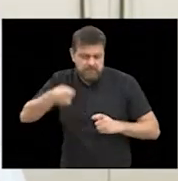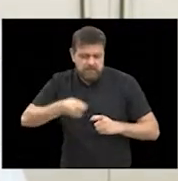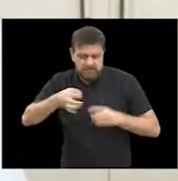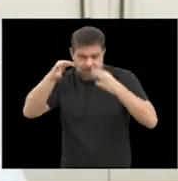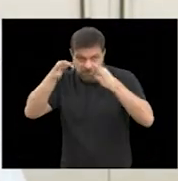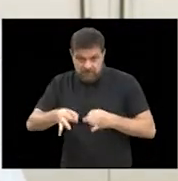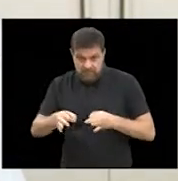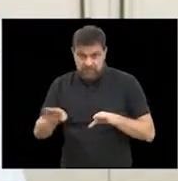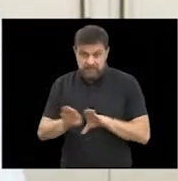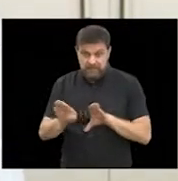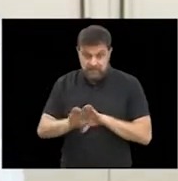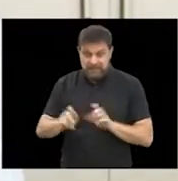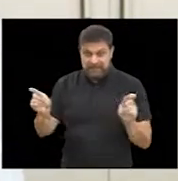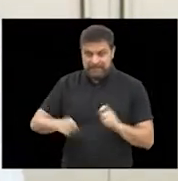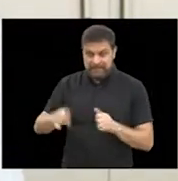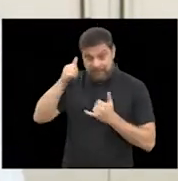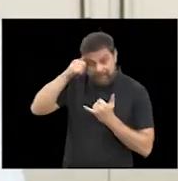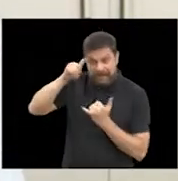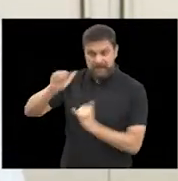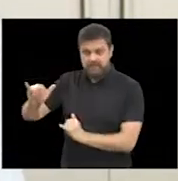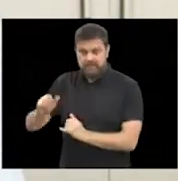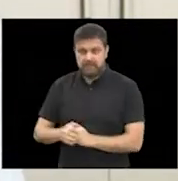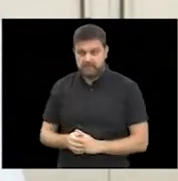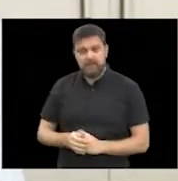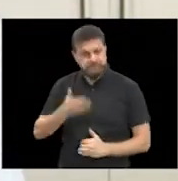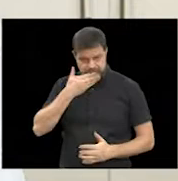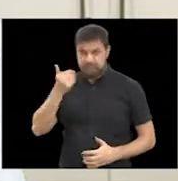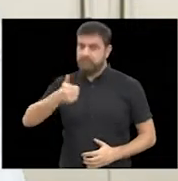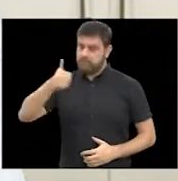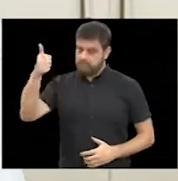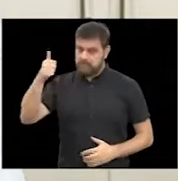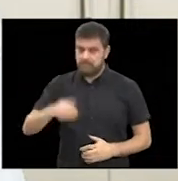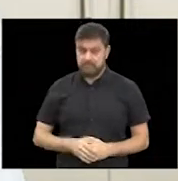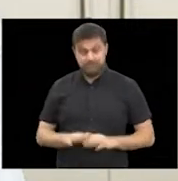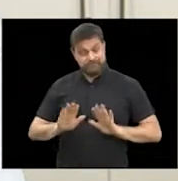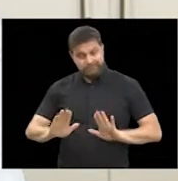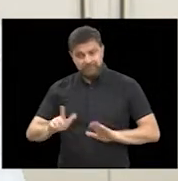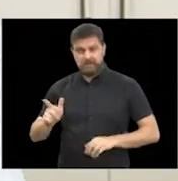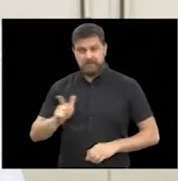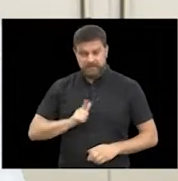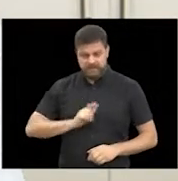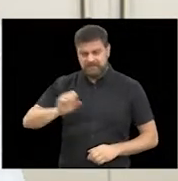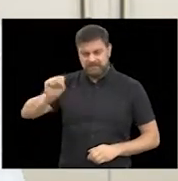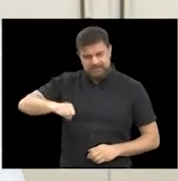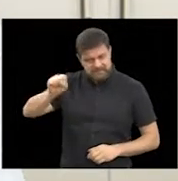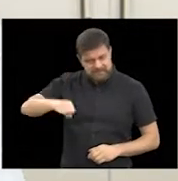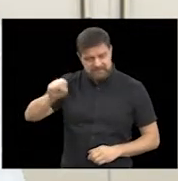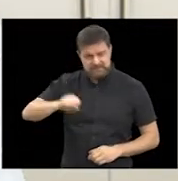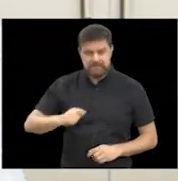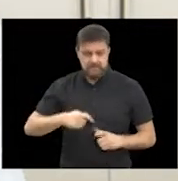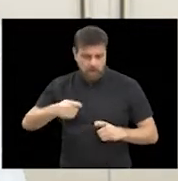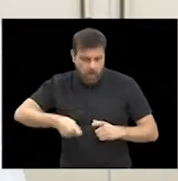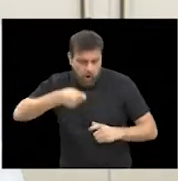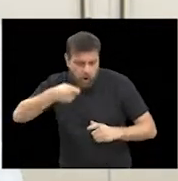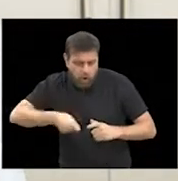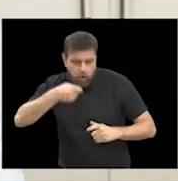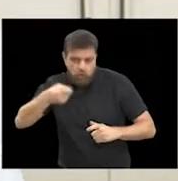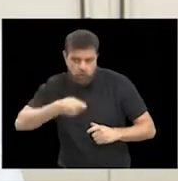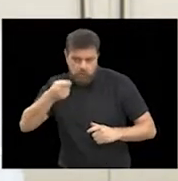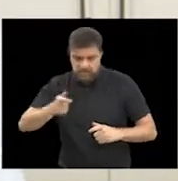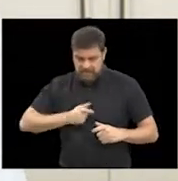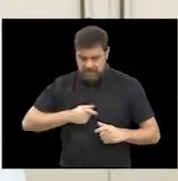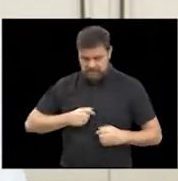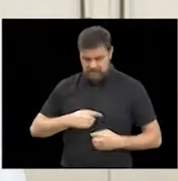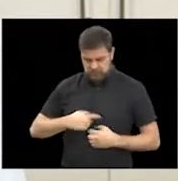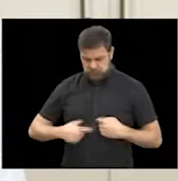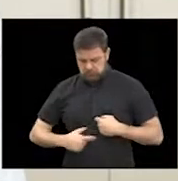de repente que vira uma úlcera, a prevenção é melhor tratamento, mas existe sim o tratamento para úlcera e qualquer problema